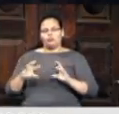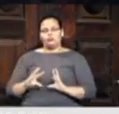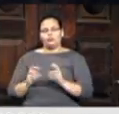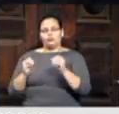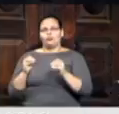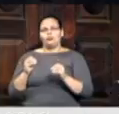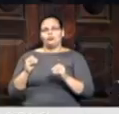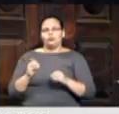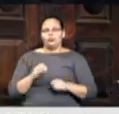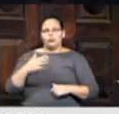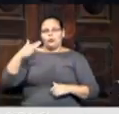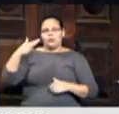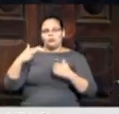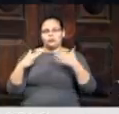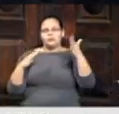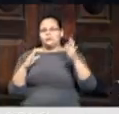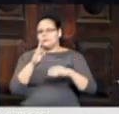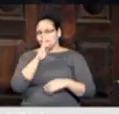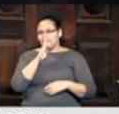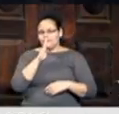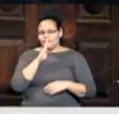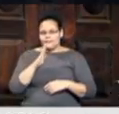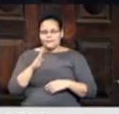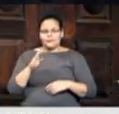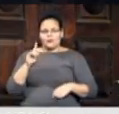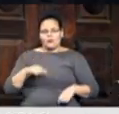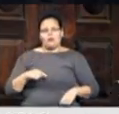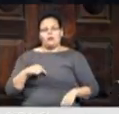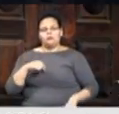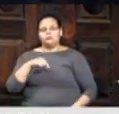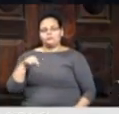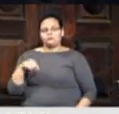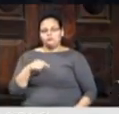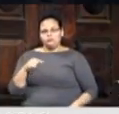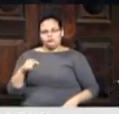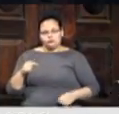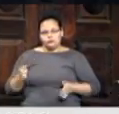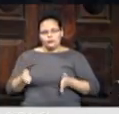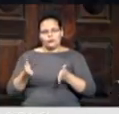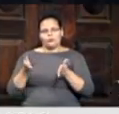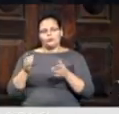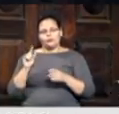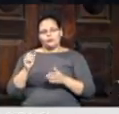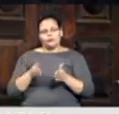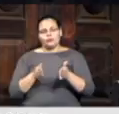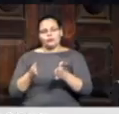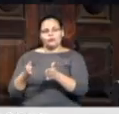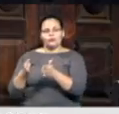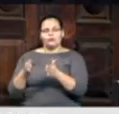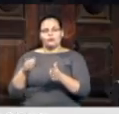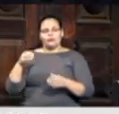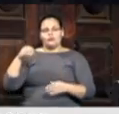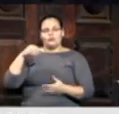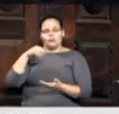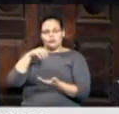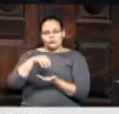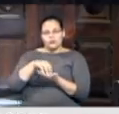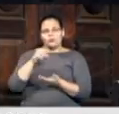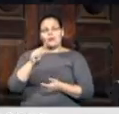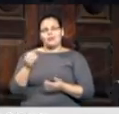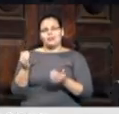Tudo o que reluz no silêncio é o que a nós conduz ao centro de um